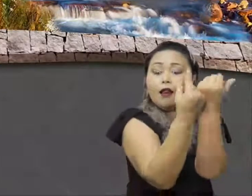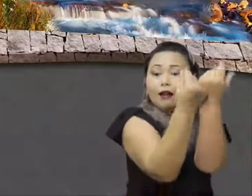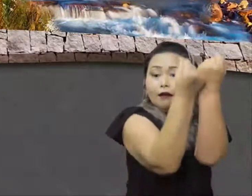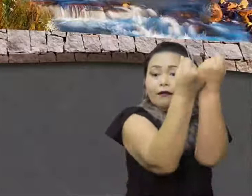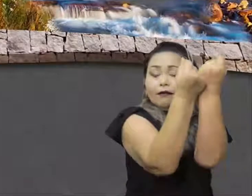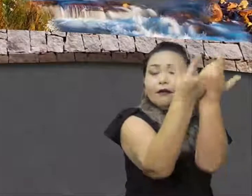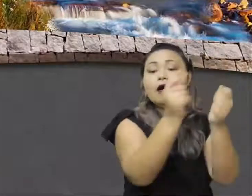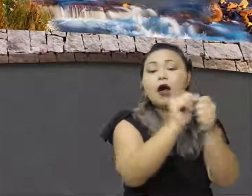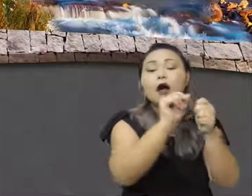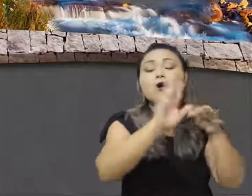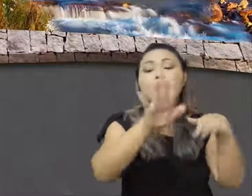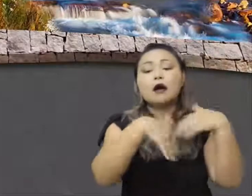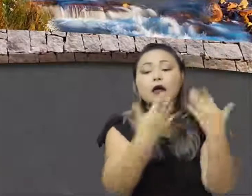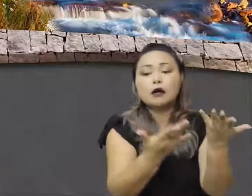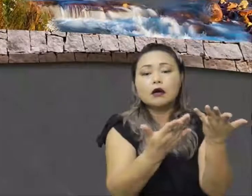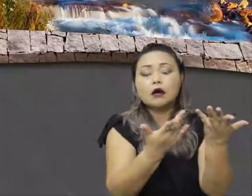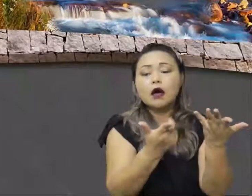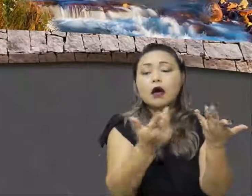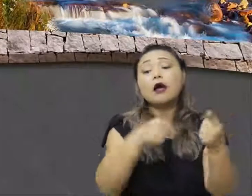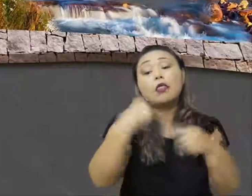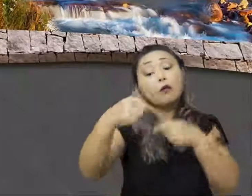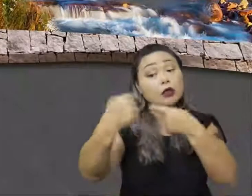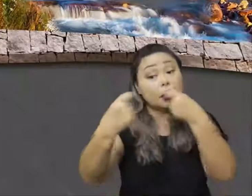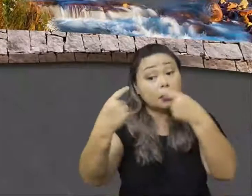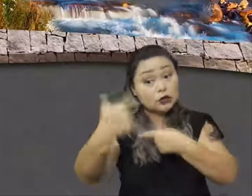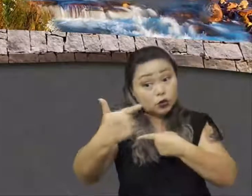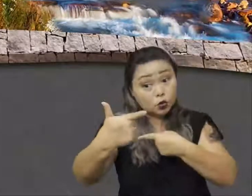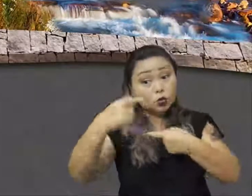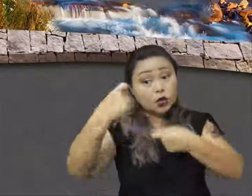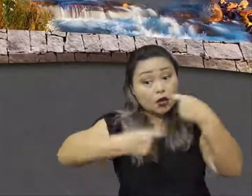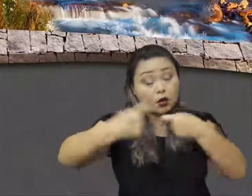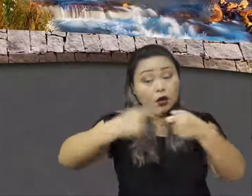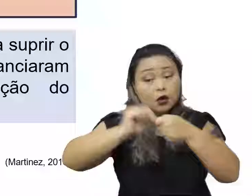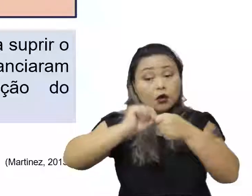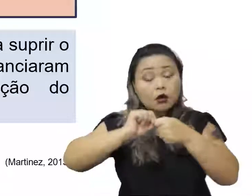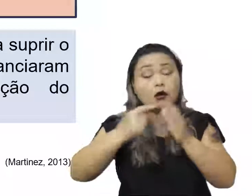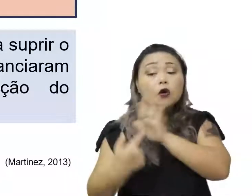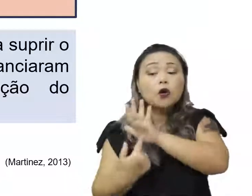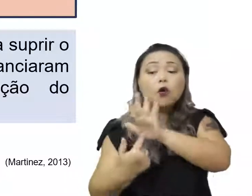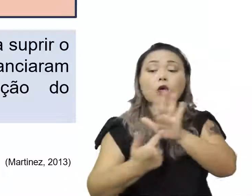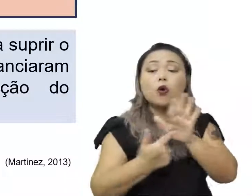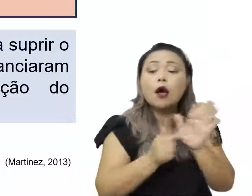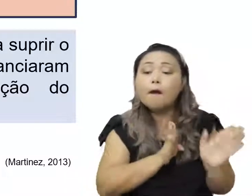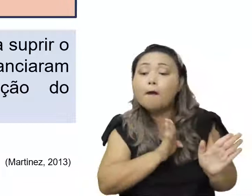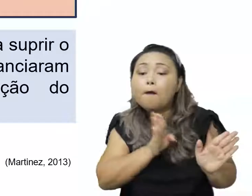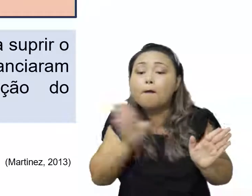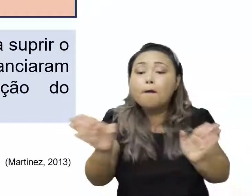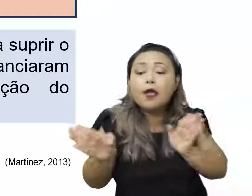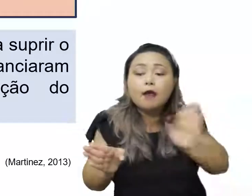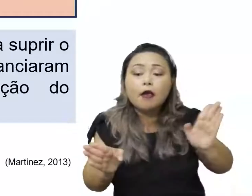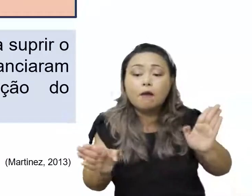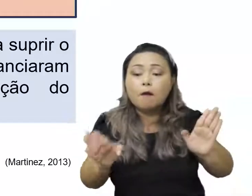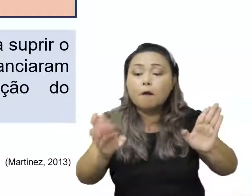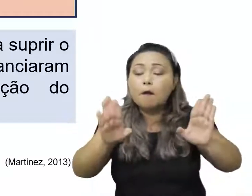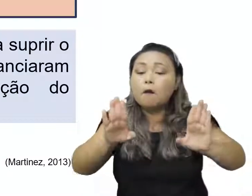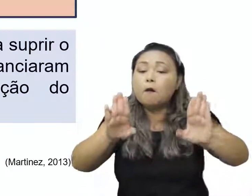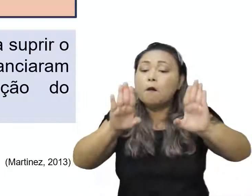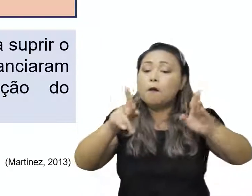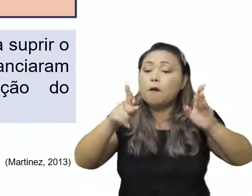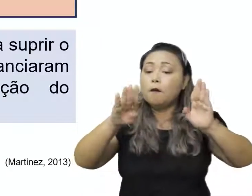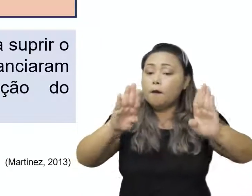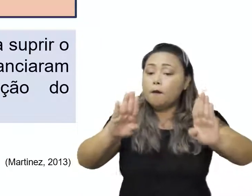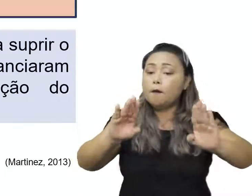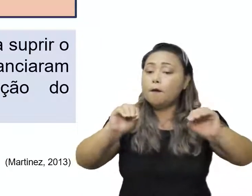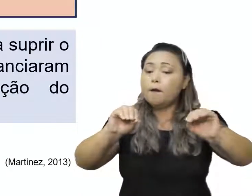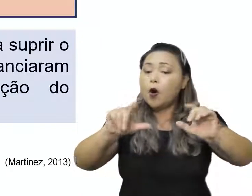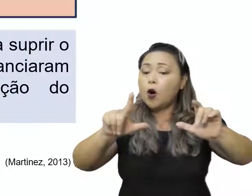Trazendo, principalmente depois da Segunda Guerra Mundial, o mundo bipolar. O mundo dividido em